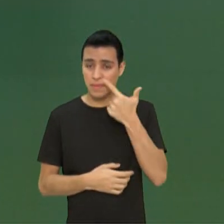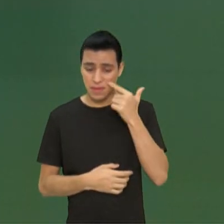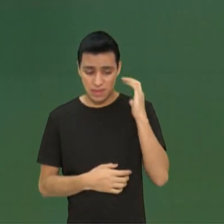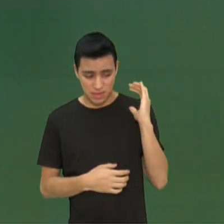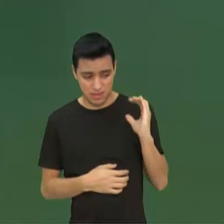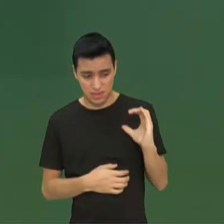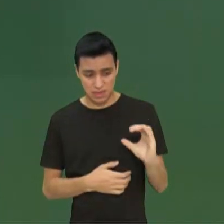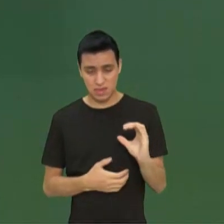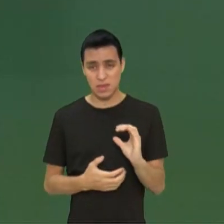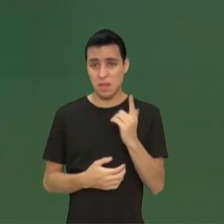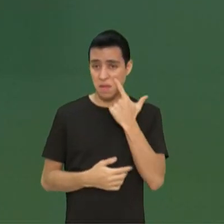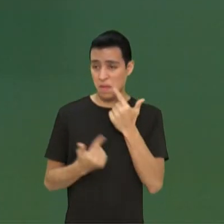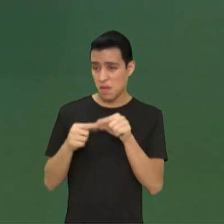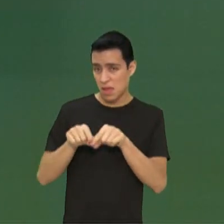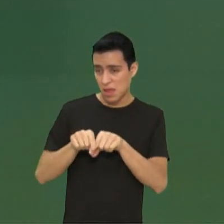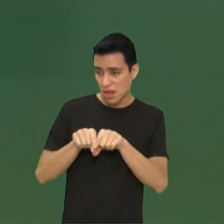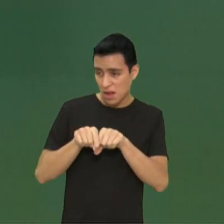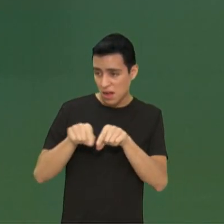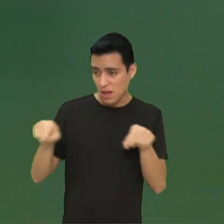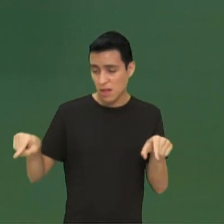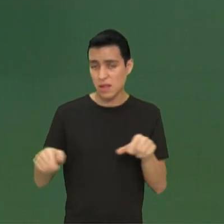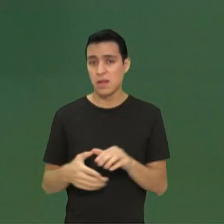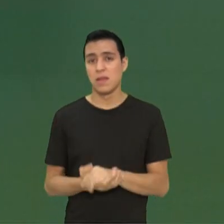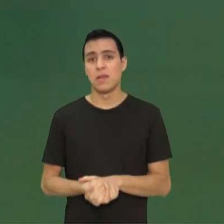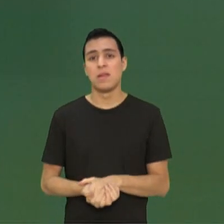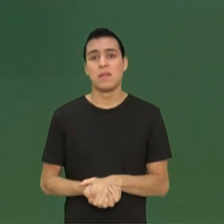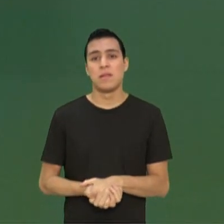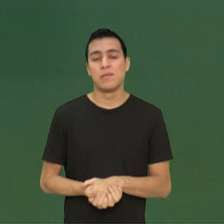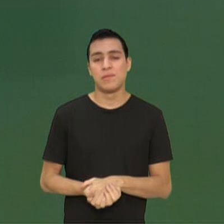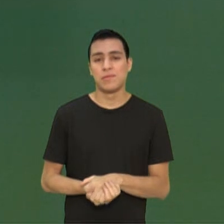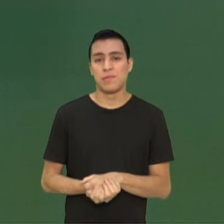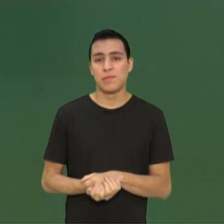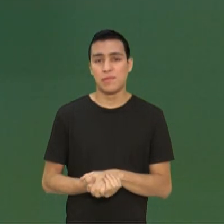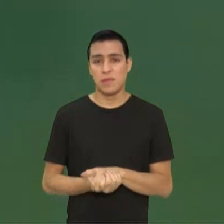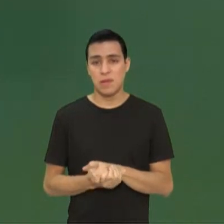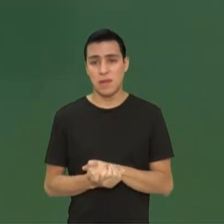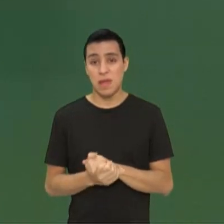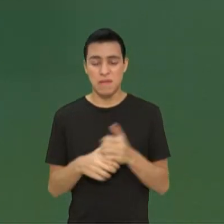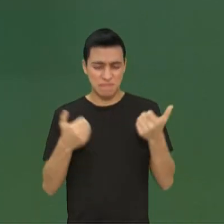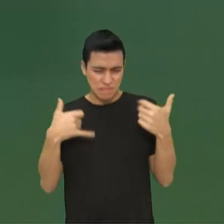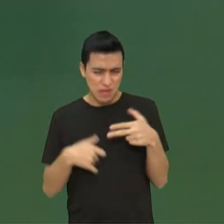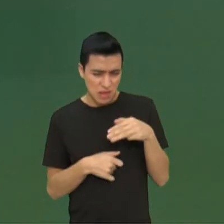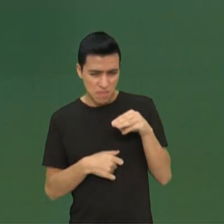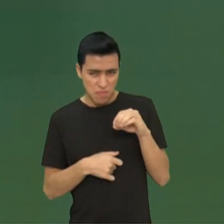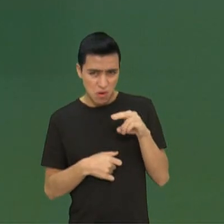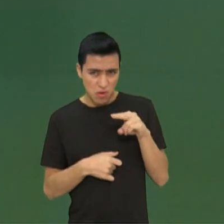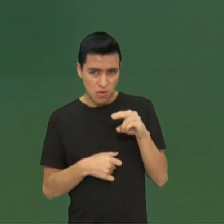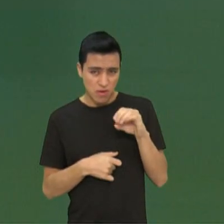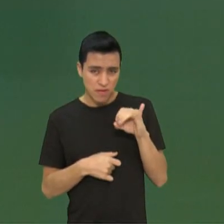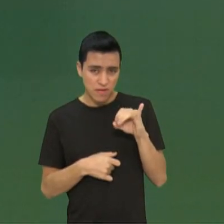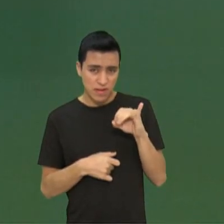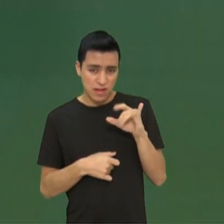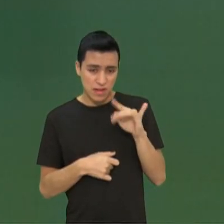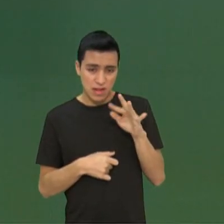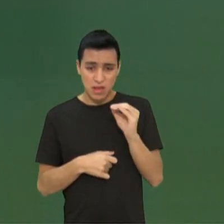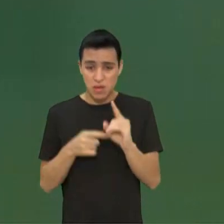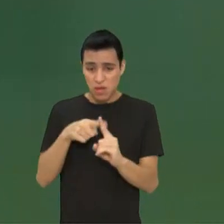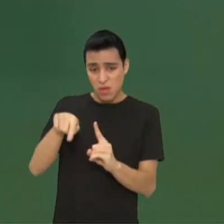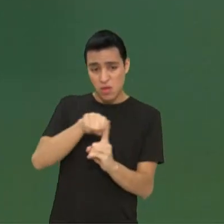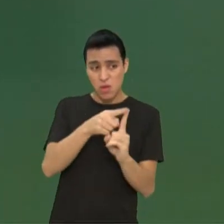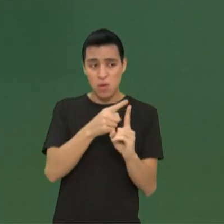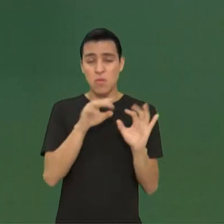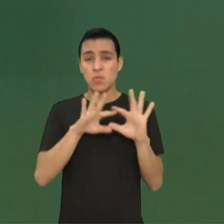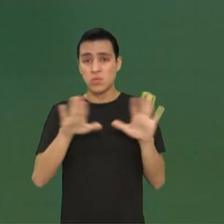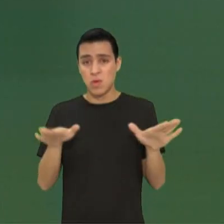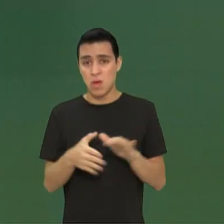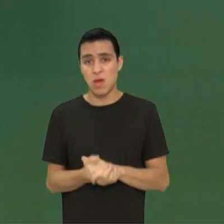Letra C. O reino protoctista é monofilético, ou seja, todos os integrantes têm somente um ancestral.